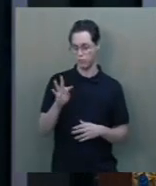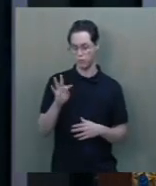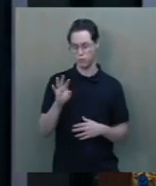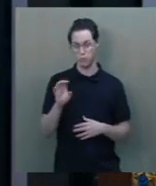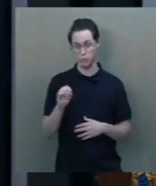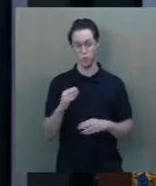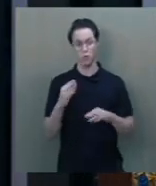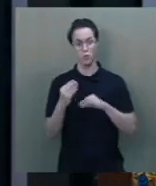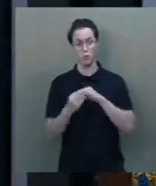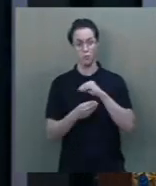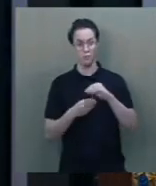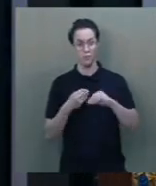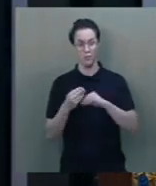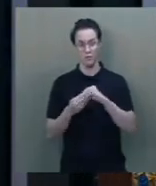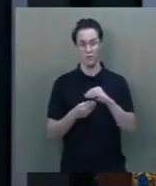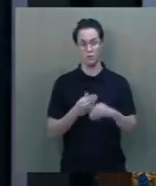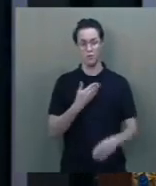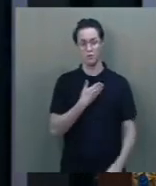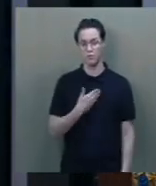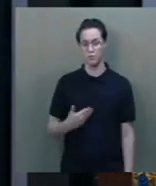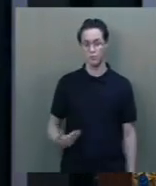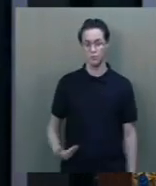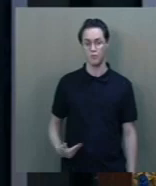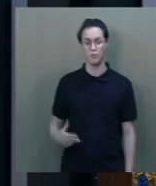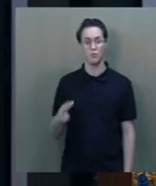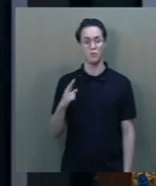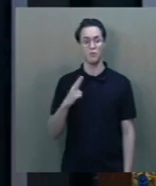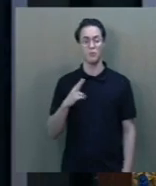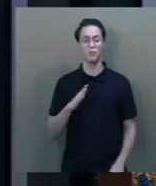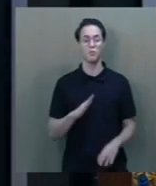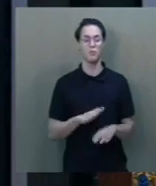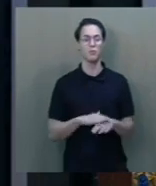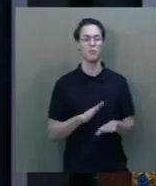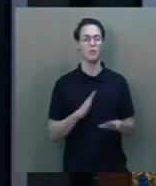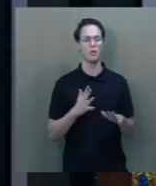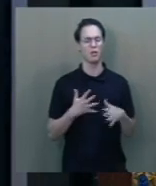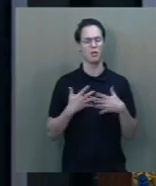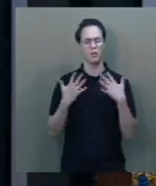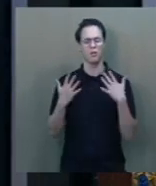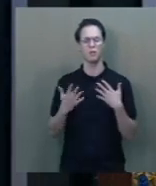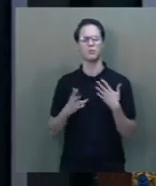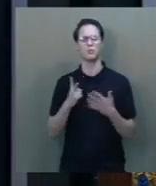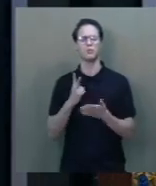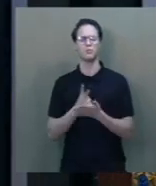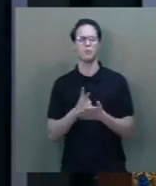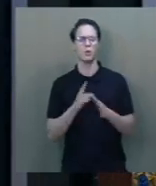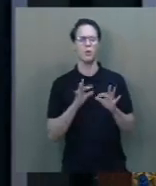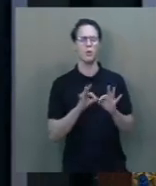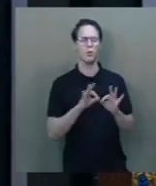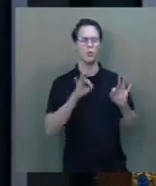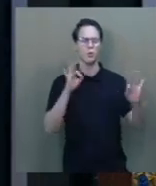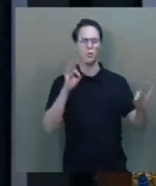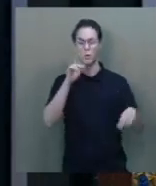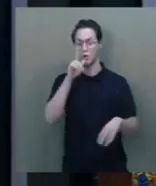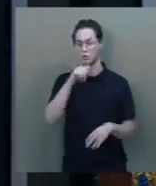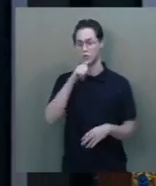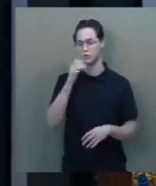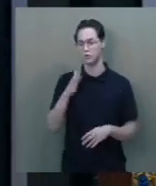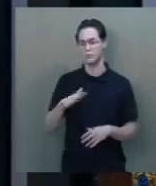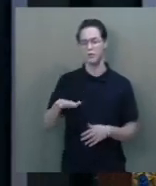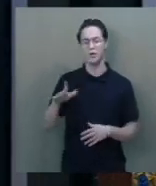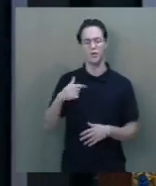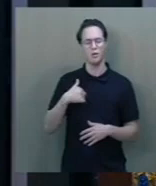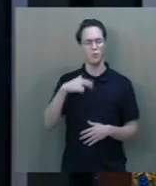e público, uma das bandeiras que mais me alegrou, apesar de eu estar longe do mar, mas nunca perdi a